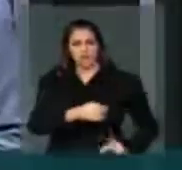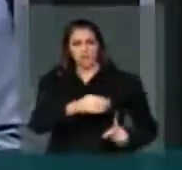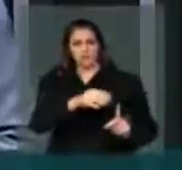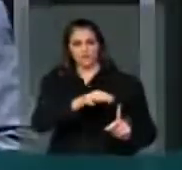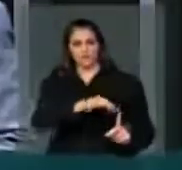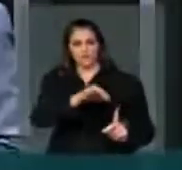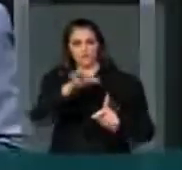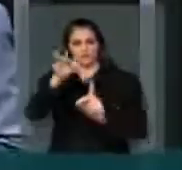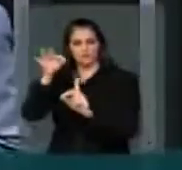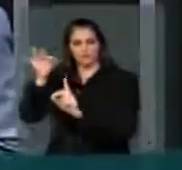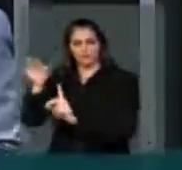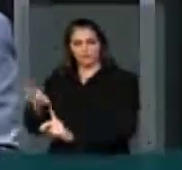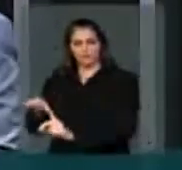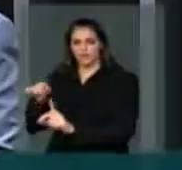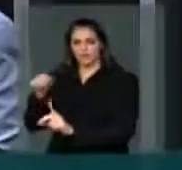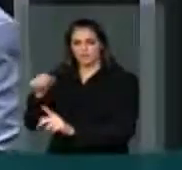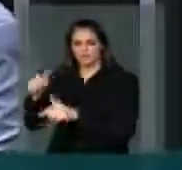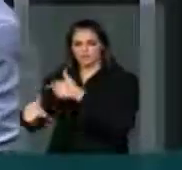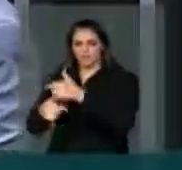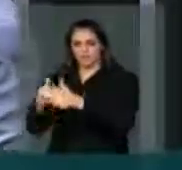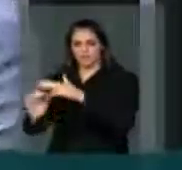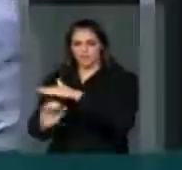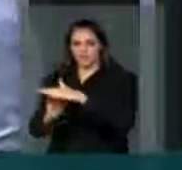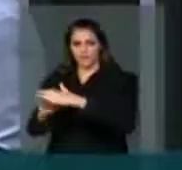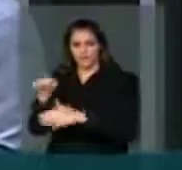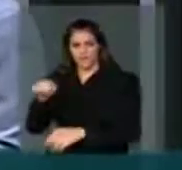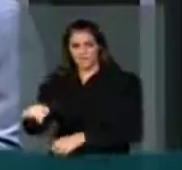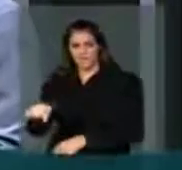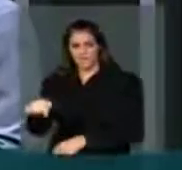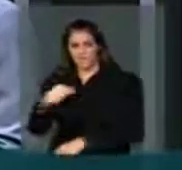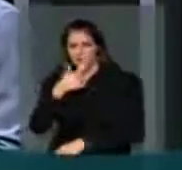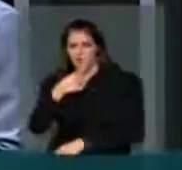resgatar o nome dessa empresa. Ora,